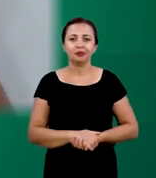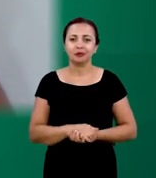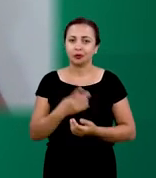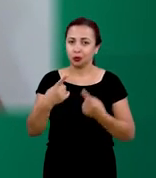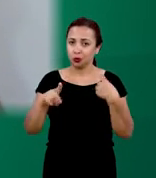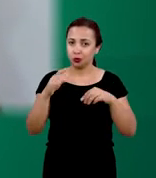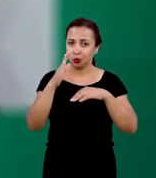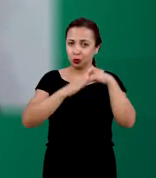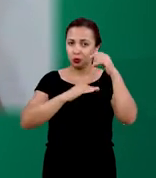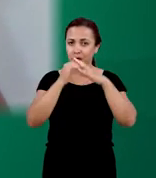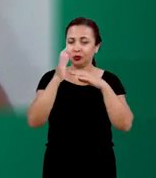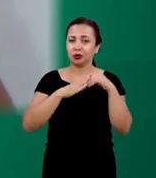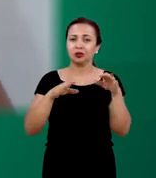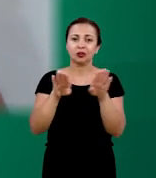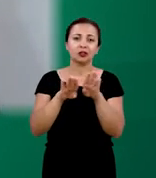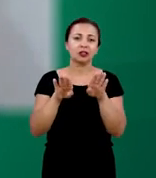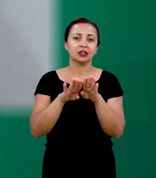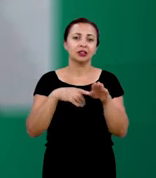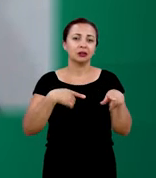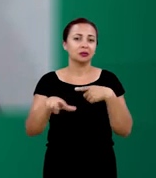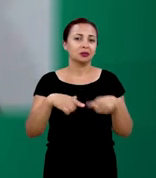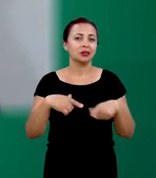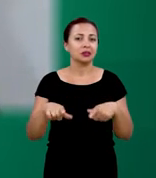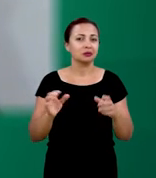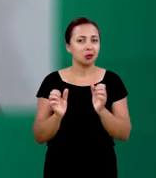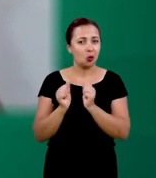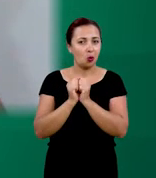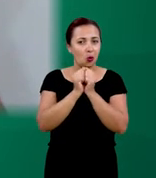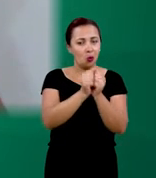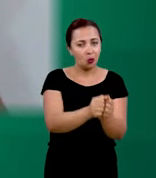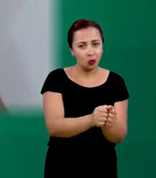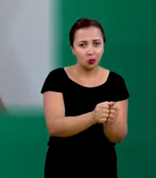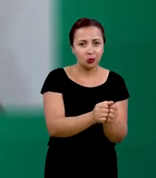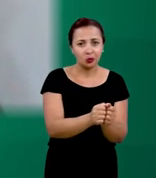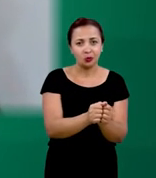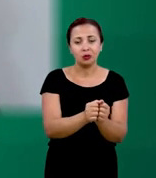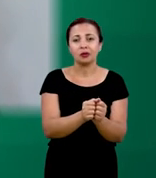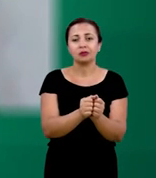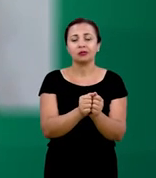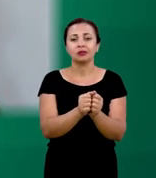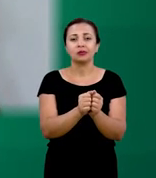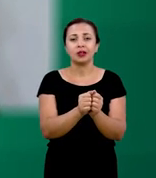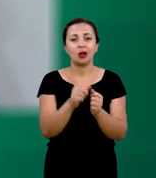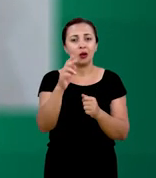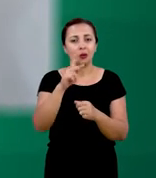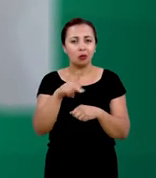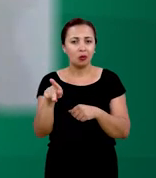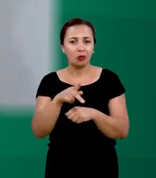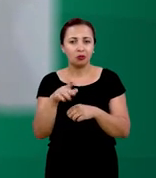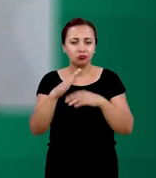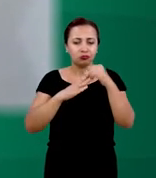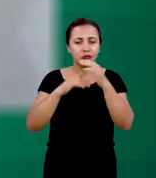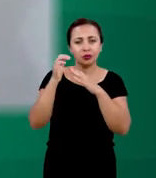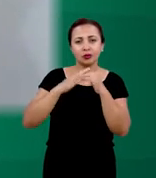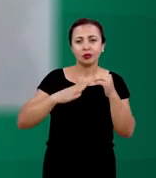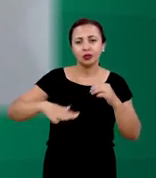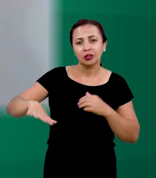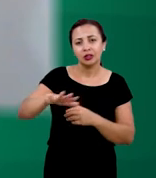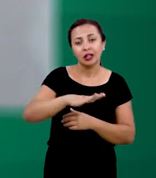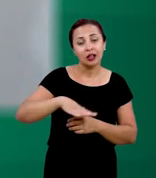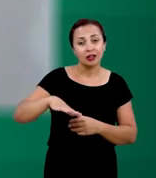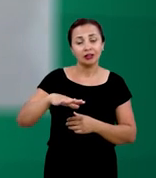Outro profissional que também trabalha em conjunto com o botânico é o profissional da área